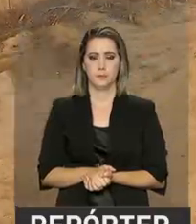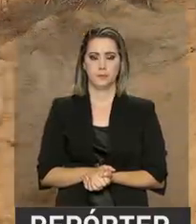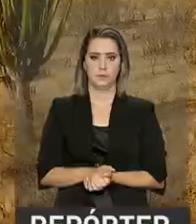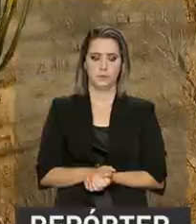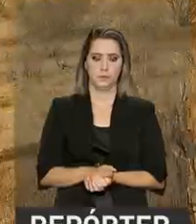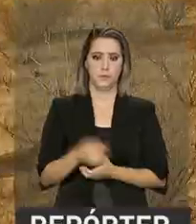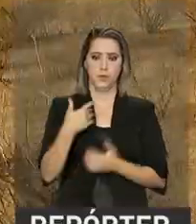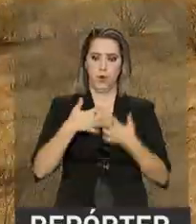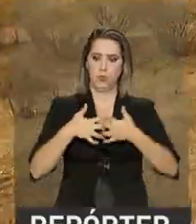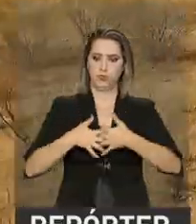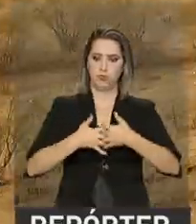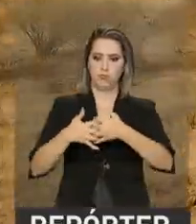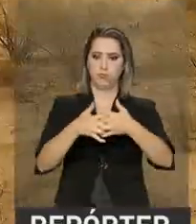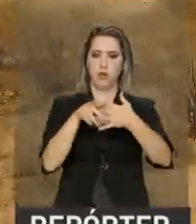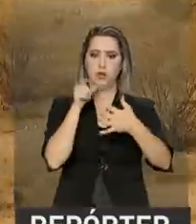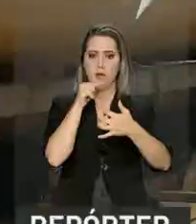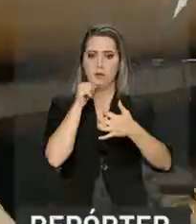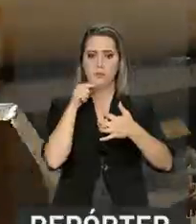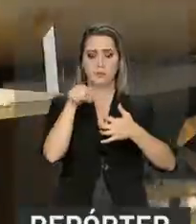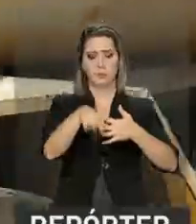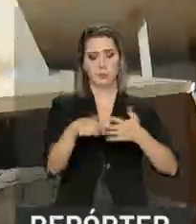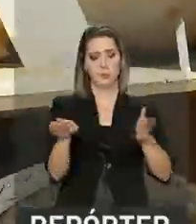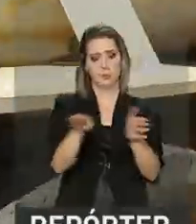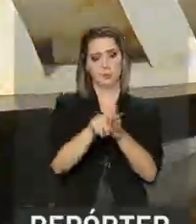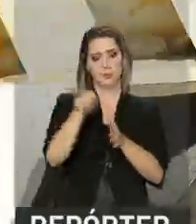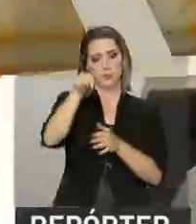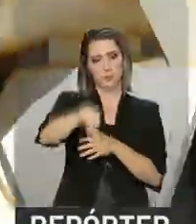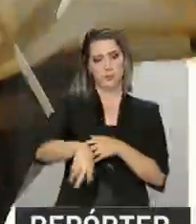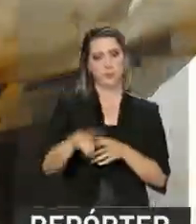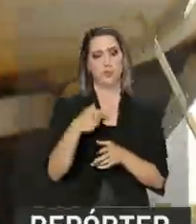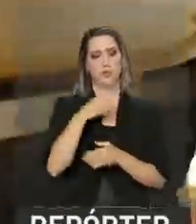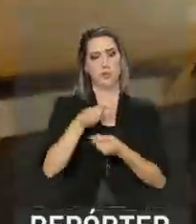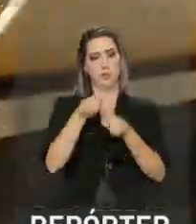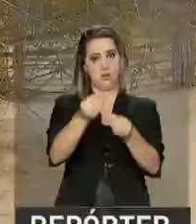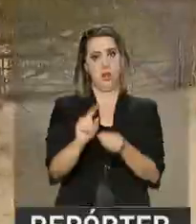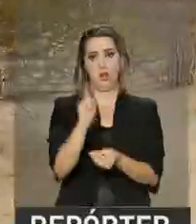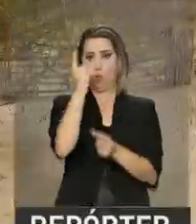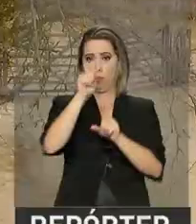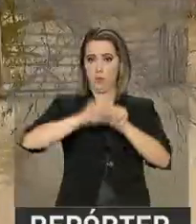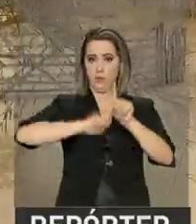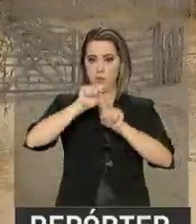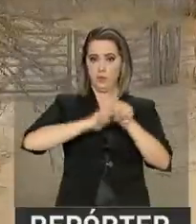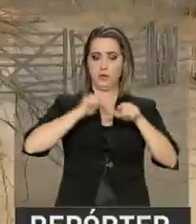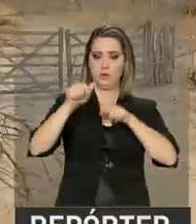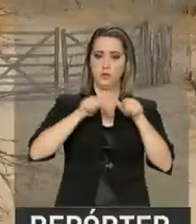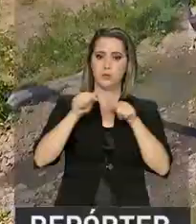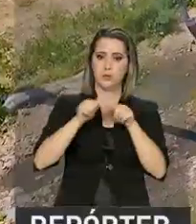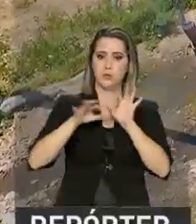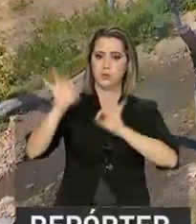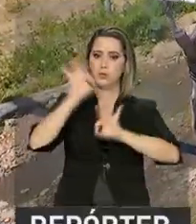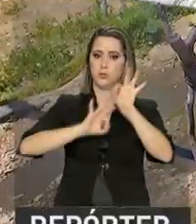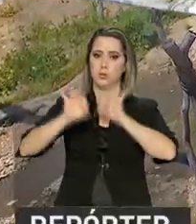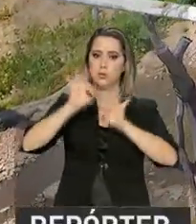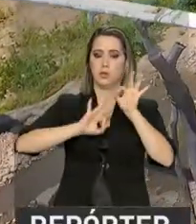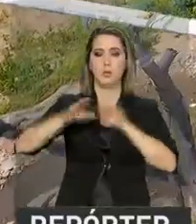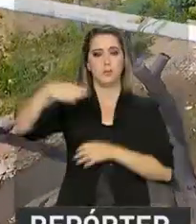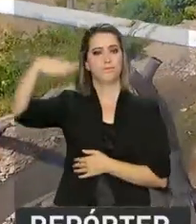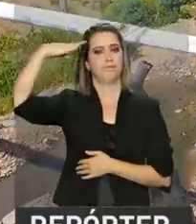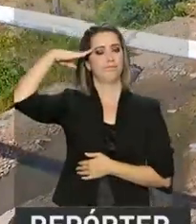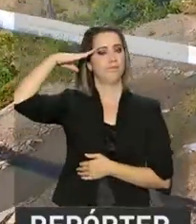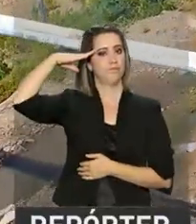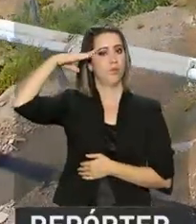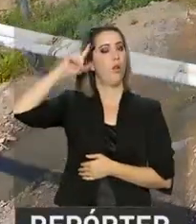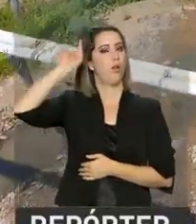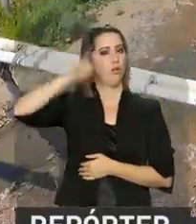Para o Carro-Pipa chegar até aqui e garantir a água por até um mês, o trabalho coordenado pelo Exército é